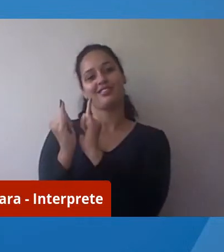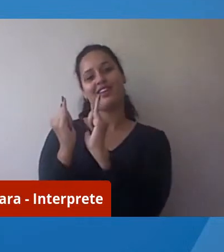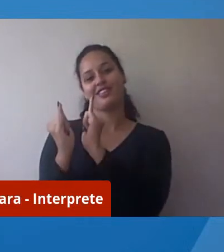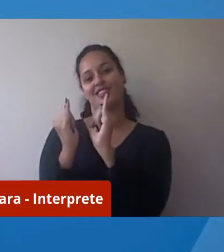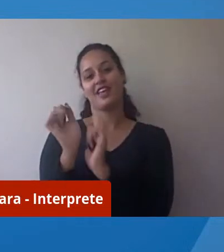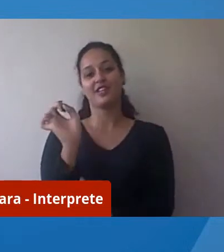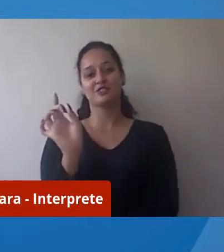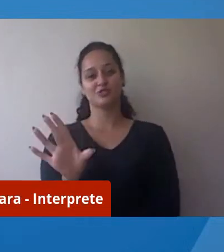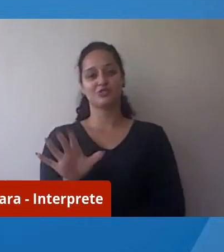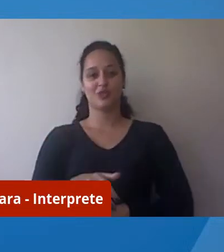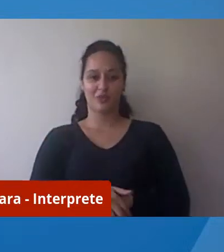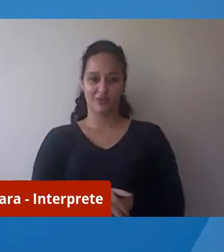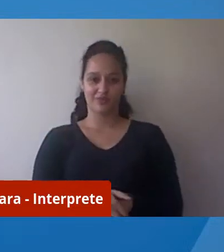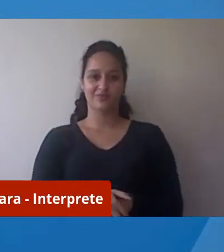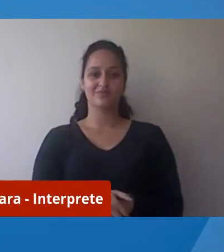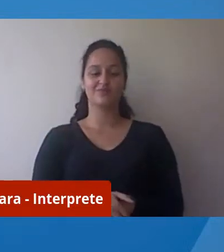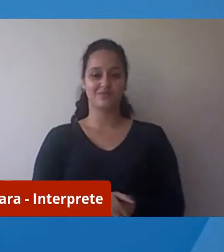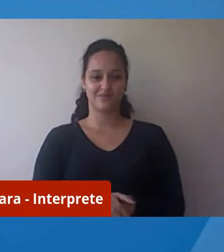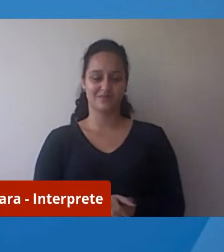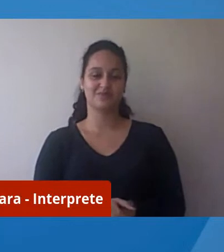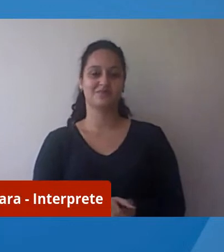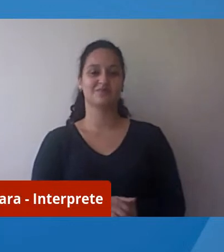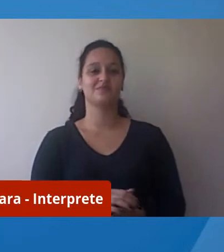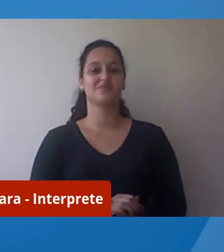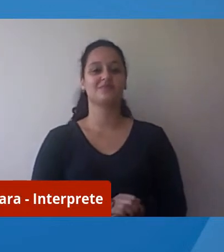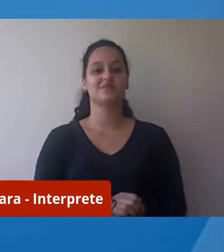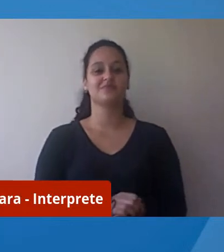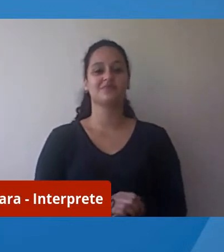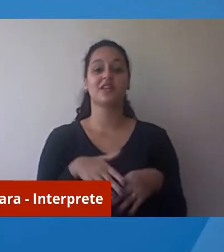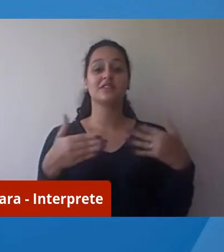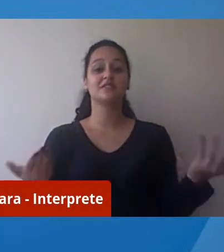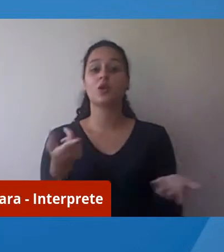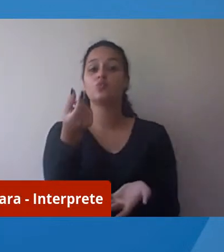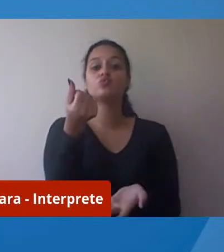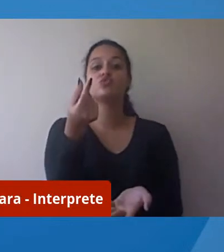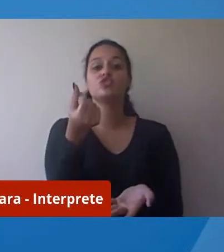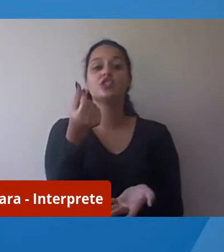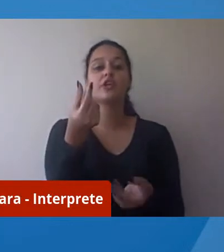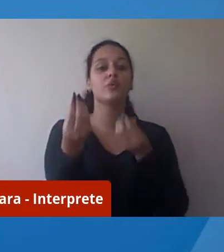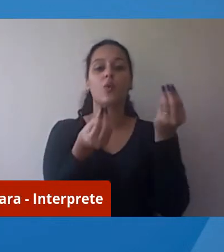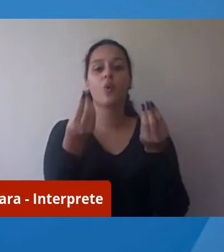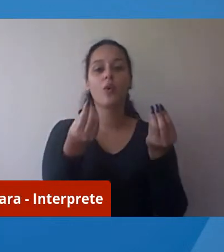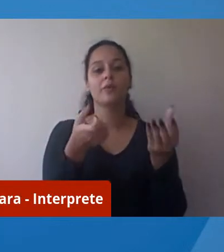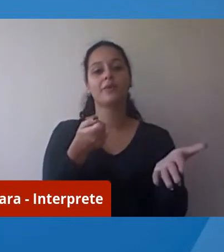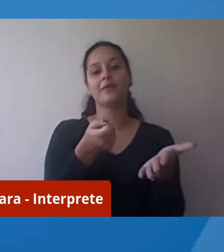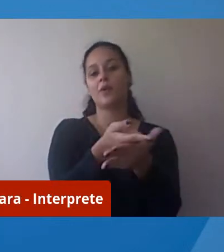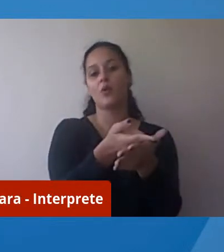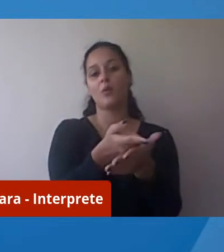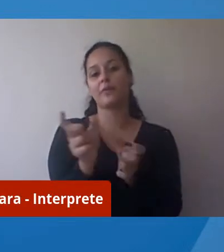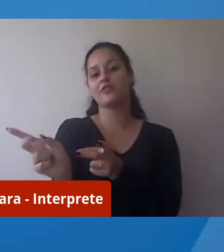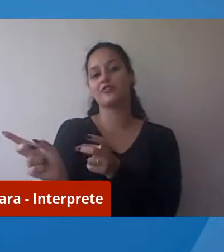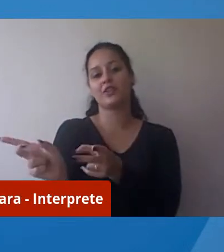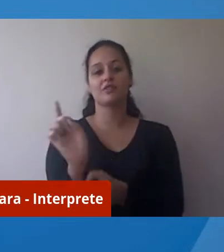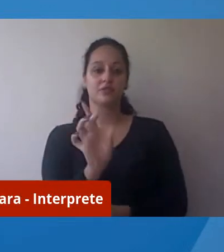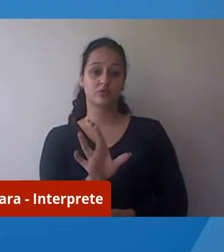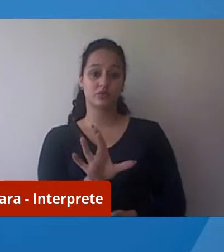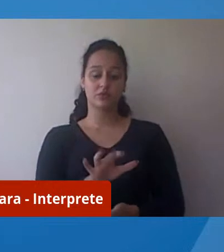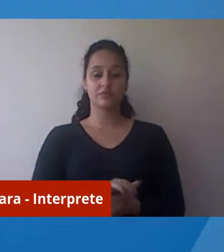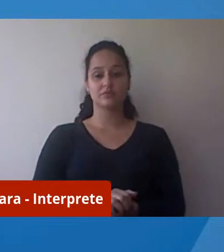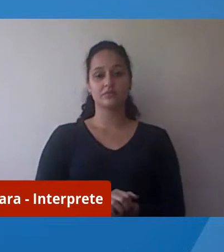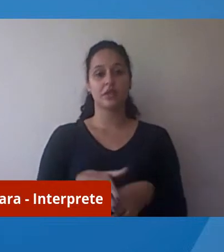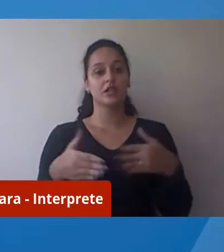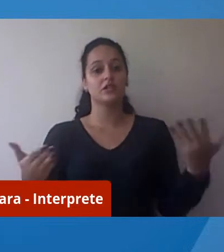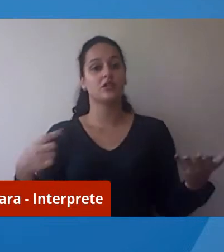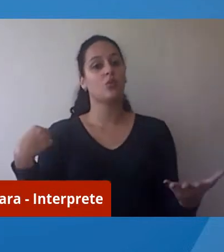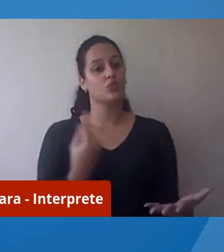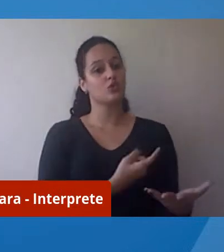sobretudo, o dinheiro fica girando na especulação, na compra e venda de papéis. Então, nós precisamos de um Estado de outra